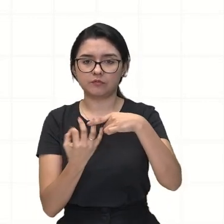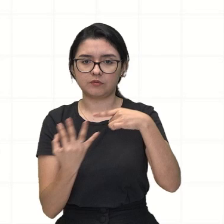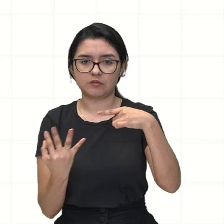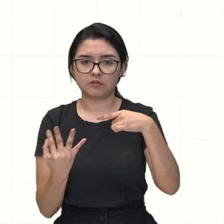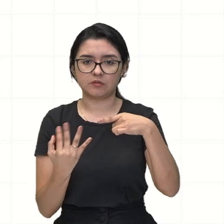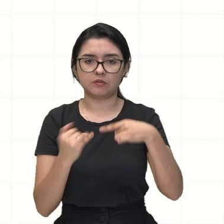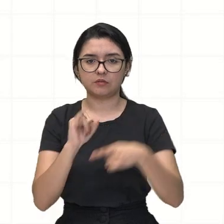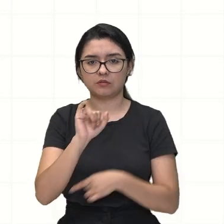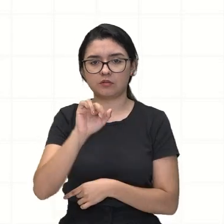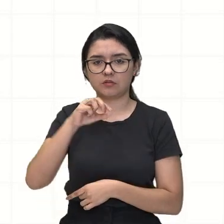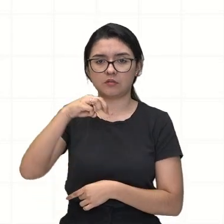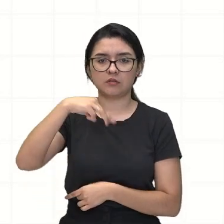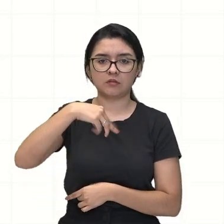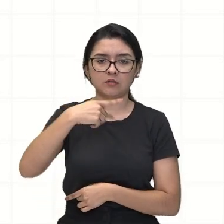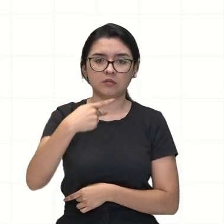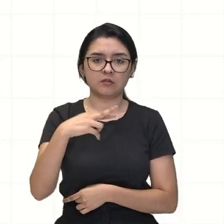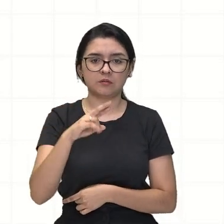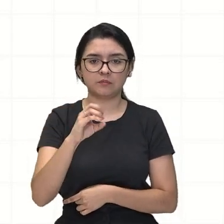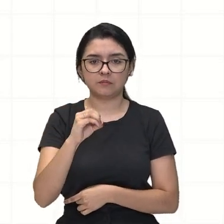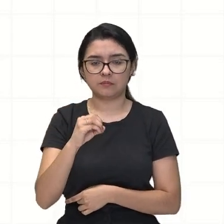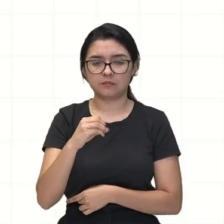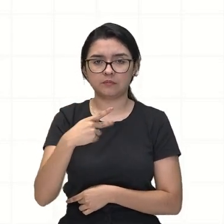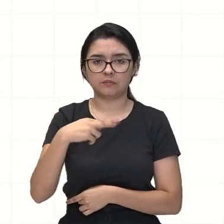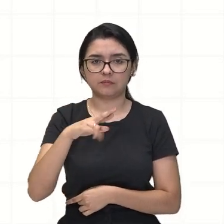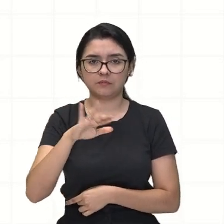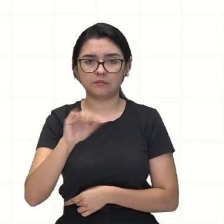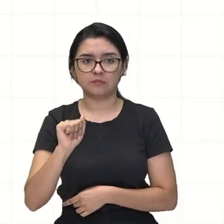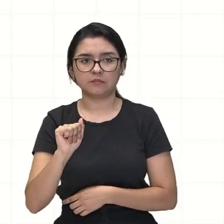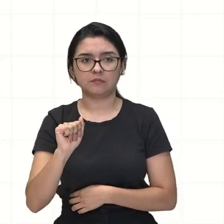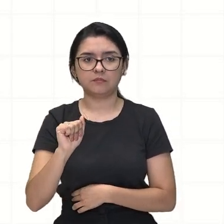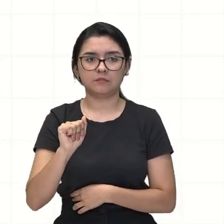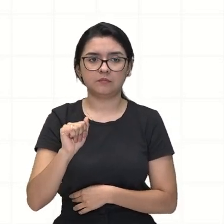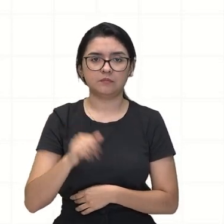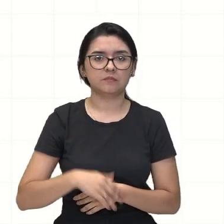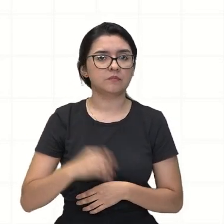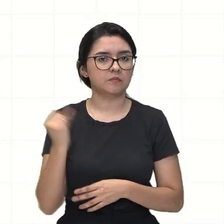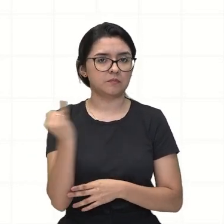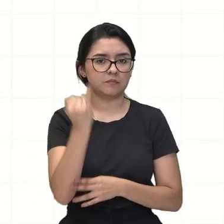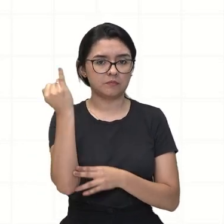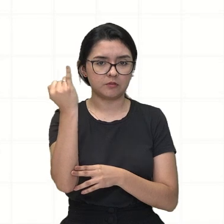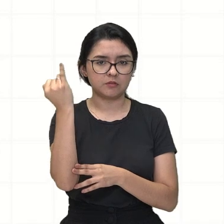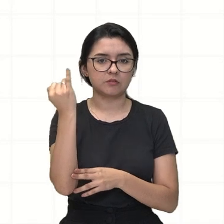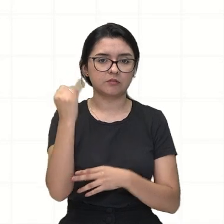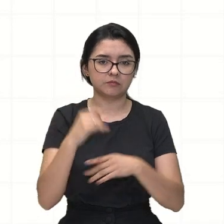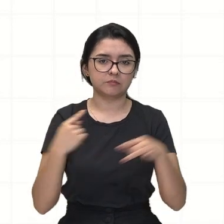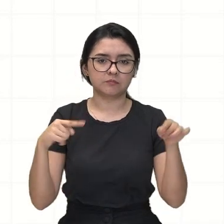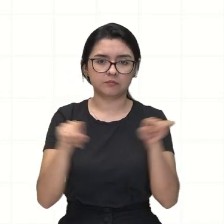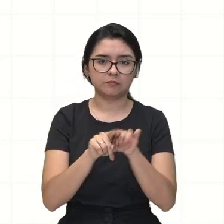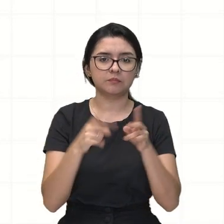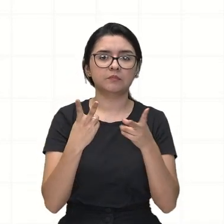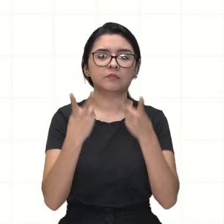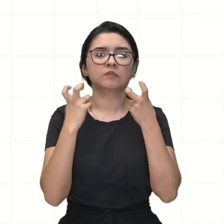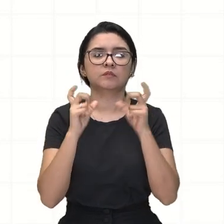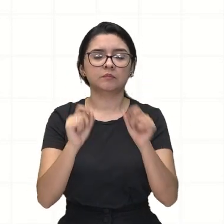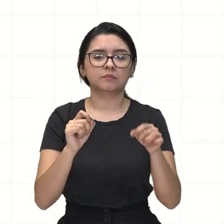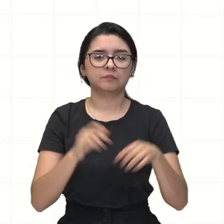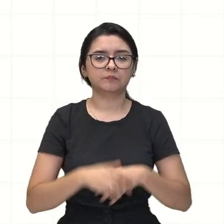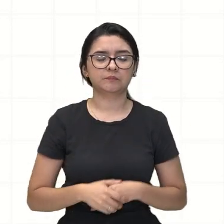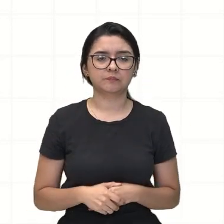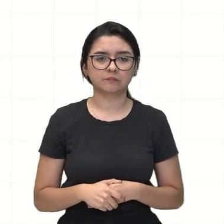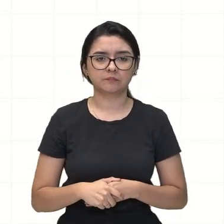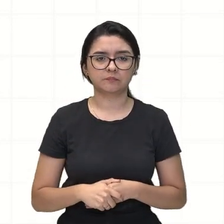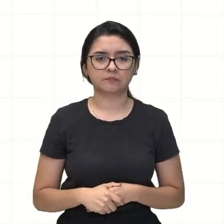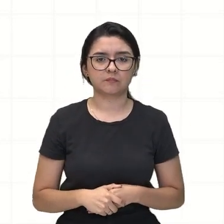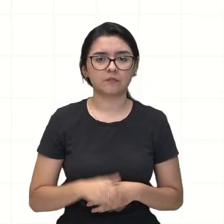todo. Elas são importantes em diversas situações, como nós temos aqui, ó. Perceba que não